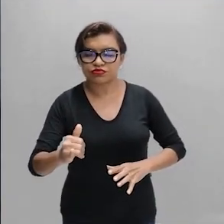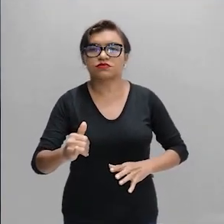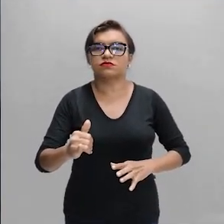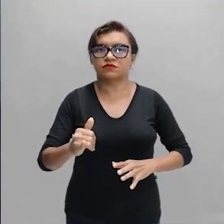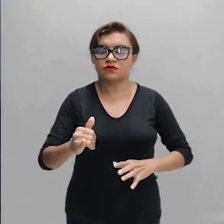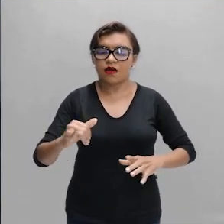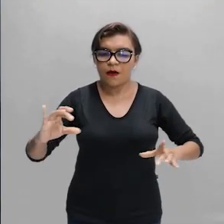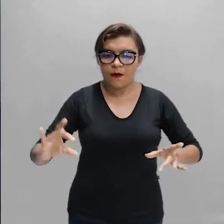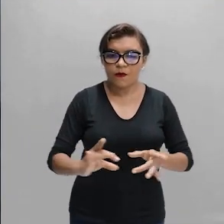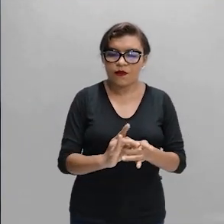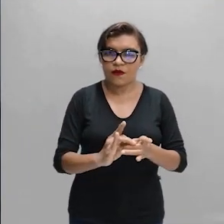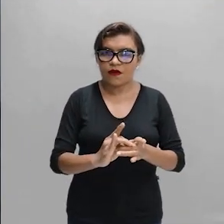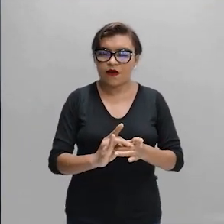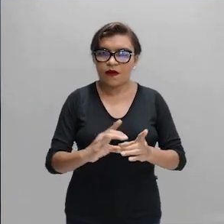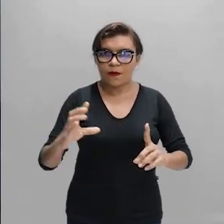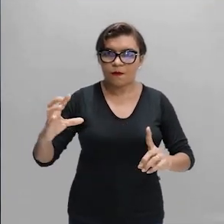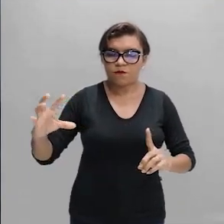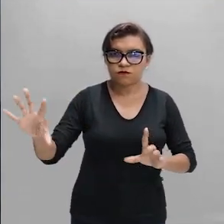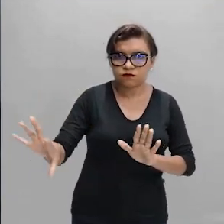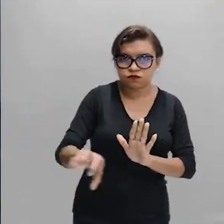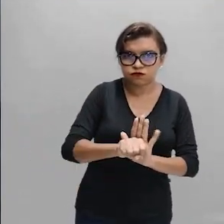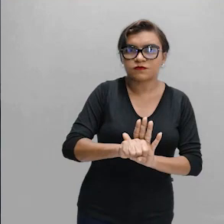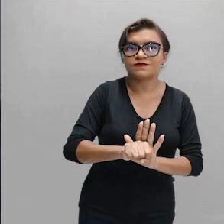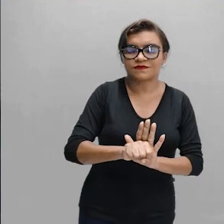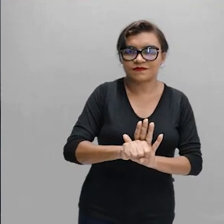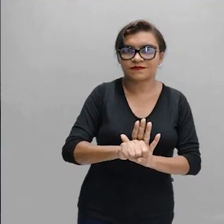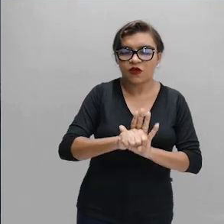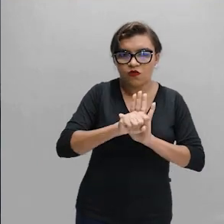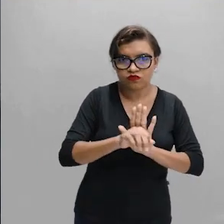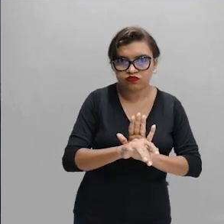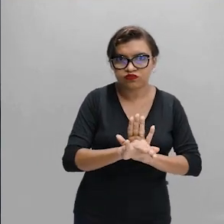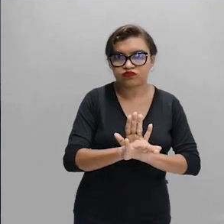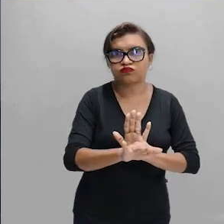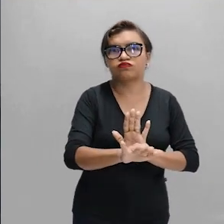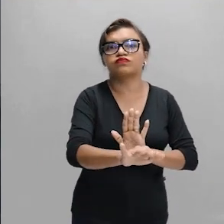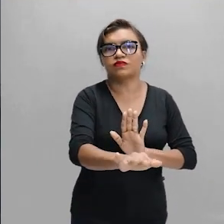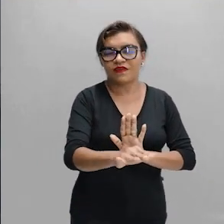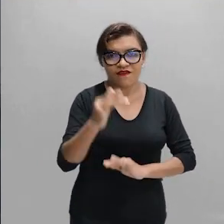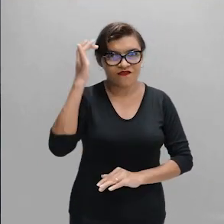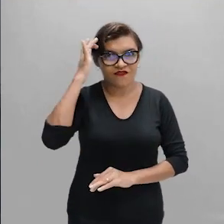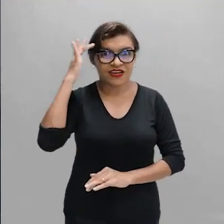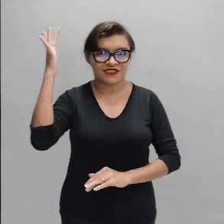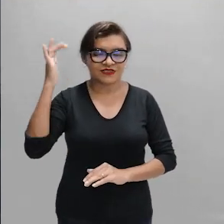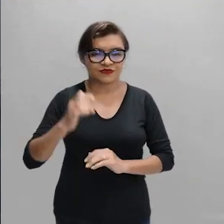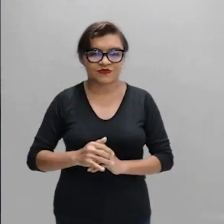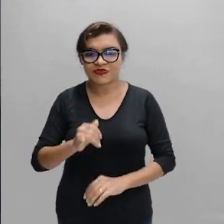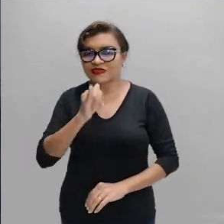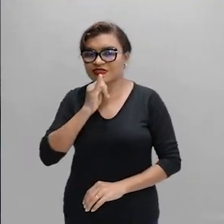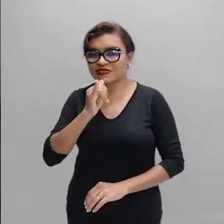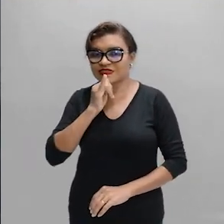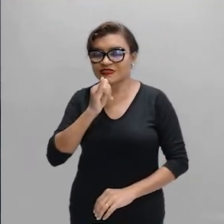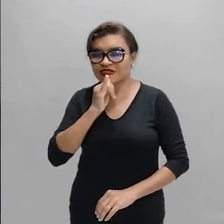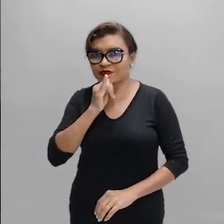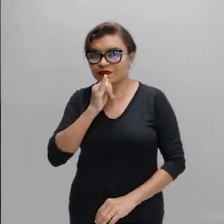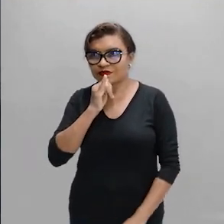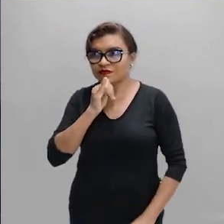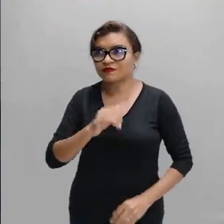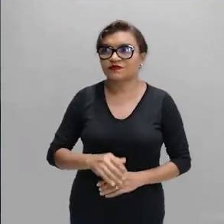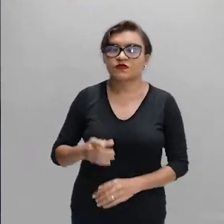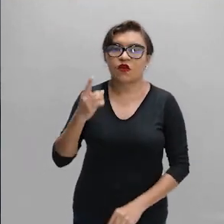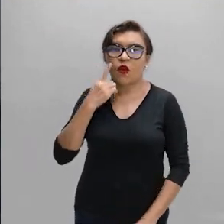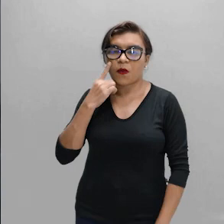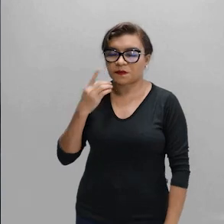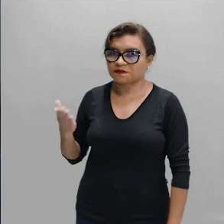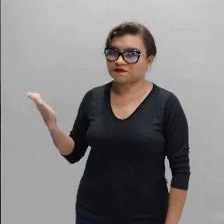de cargas elétricas, eles consigam fluir com maior facilidade. Certo? Um exemplo aqui são os fios elétricos, né?